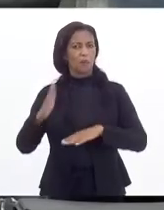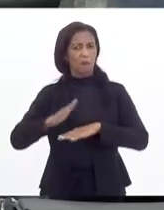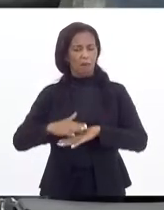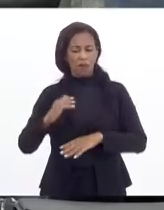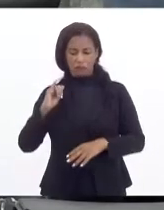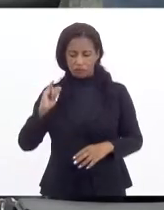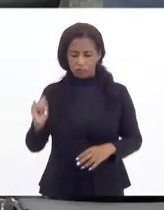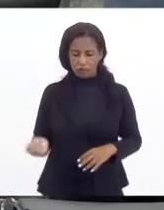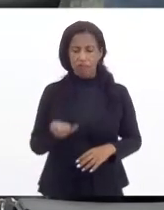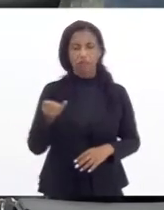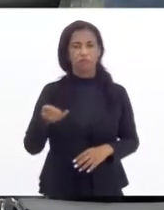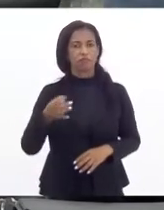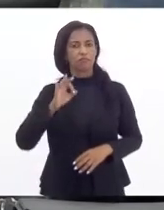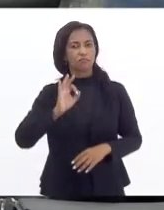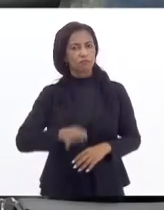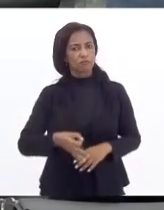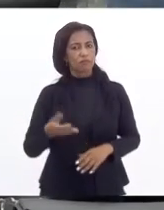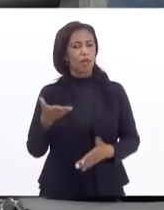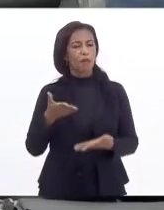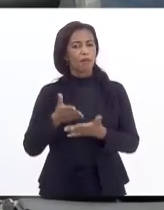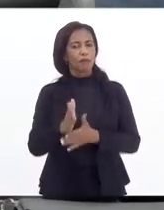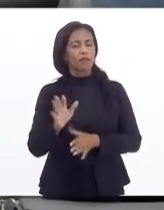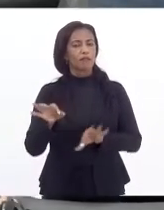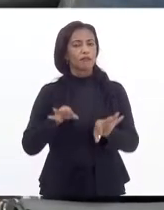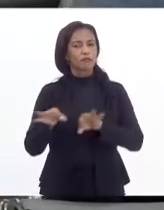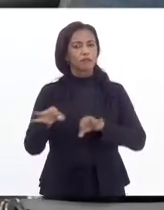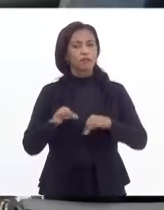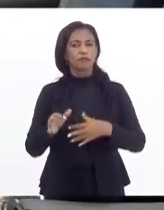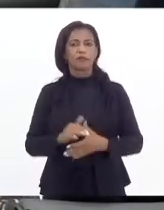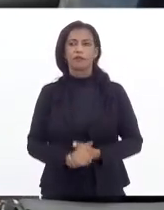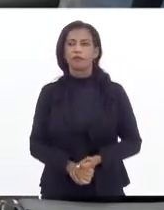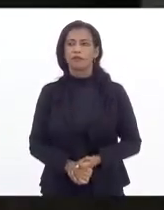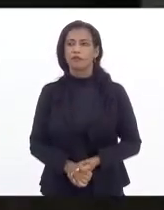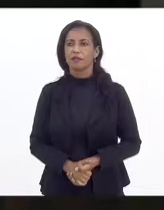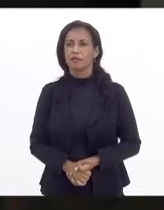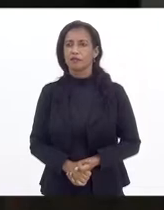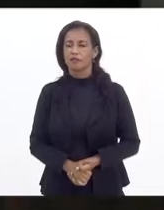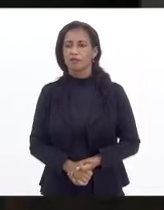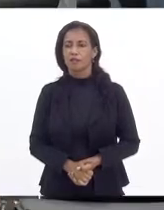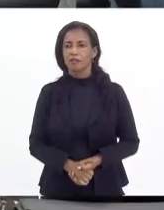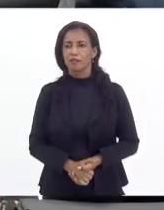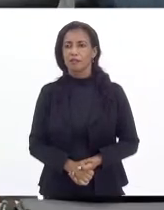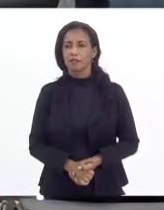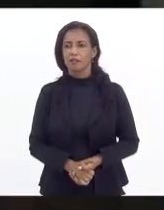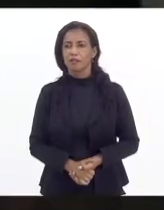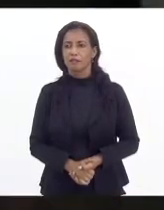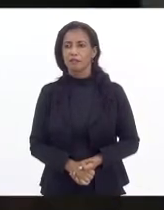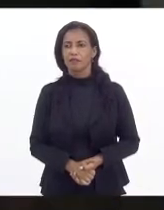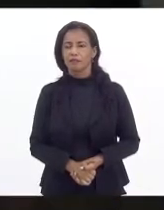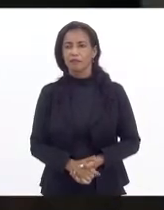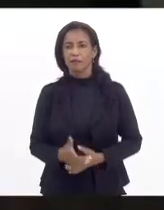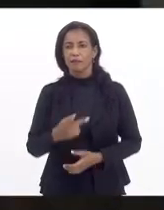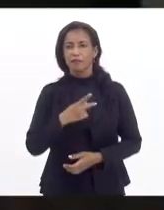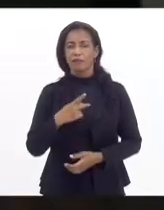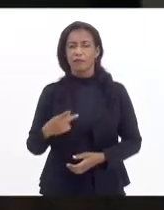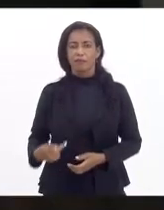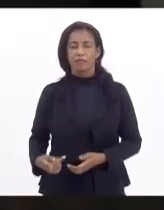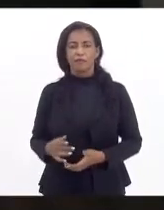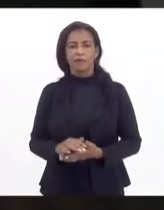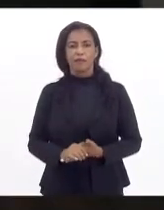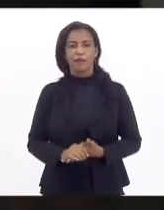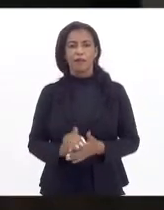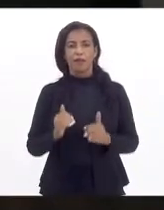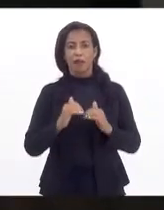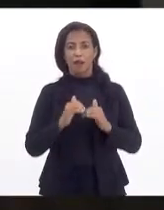oportuno, exatamente a aprovação desse projeto. Presidência, eram essas considerações. Presidência, nesse momento, abre a